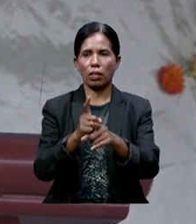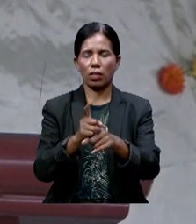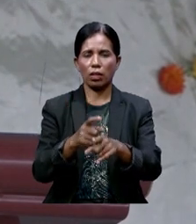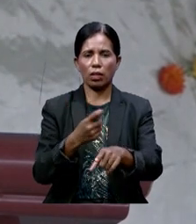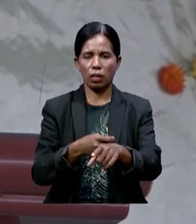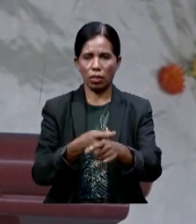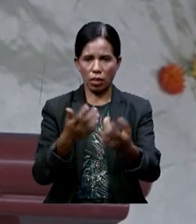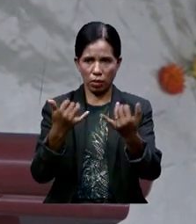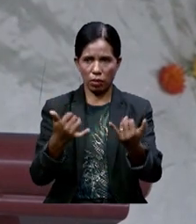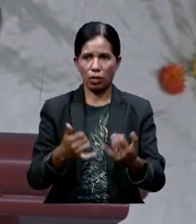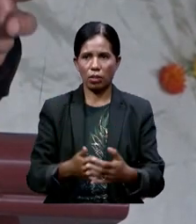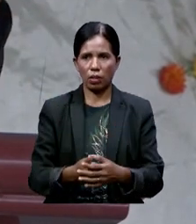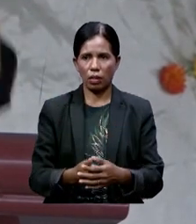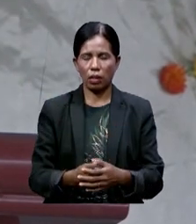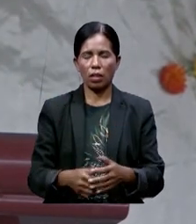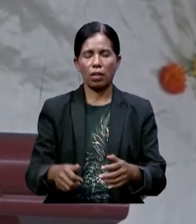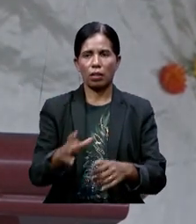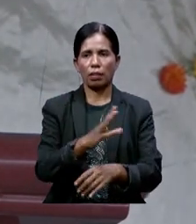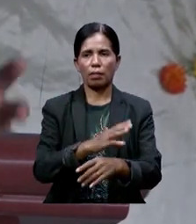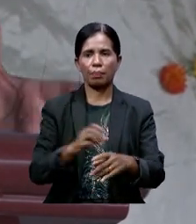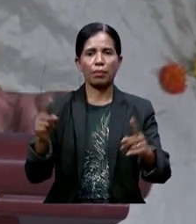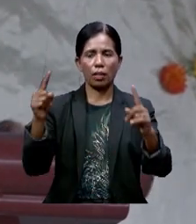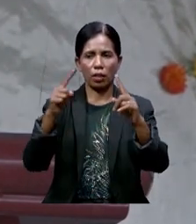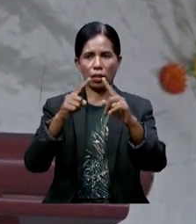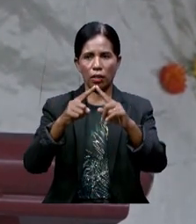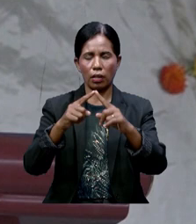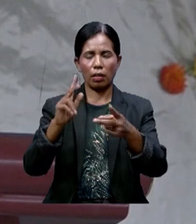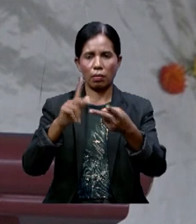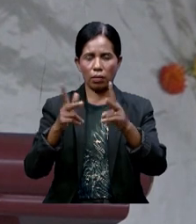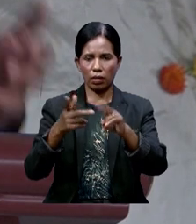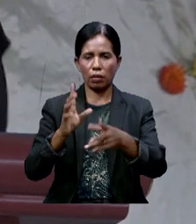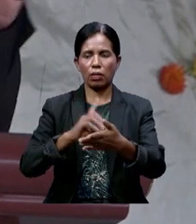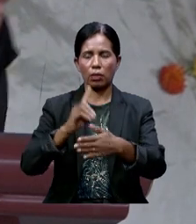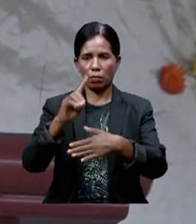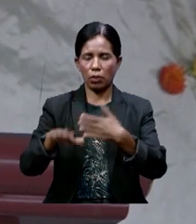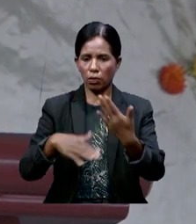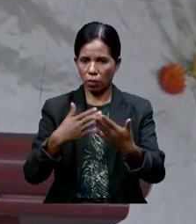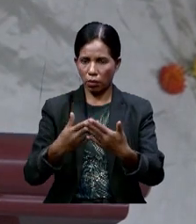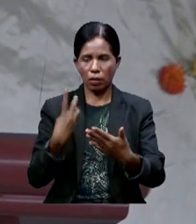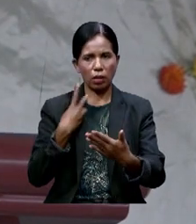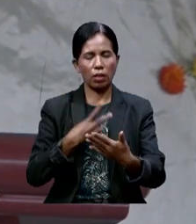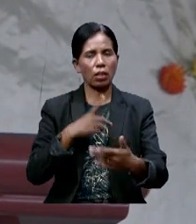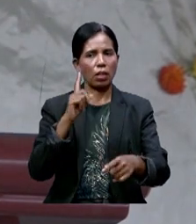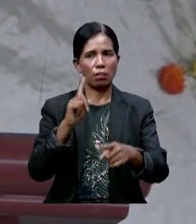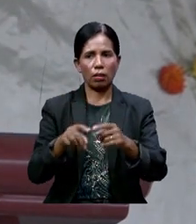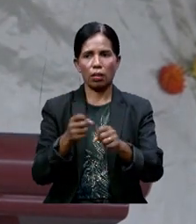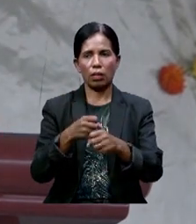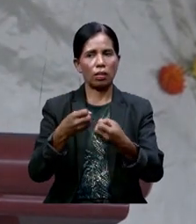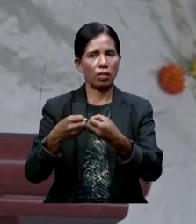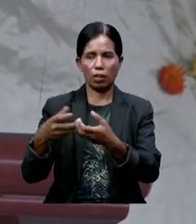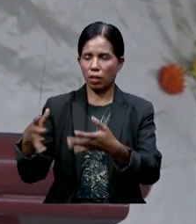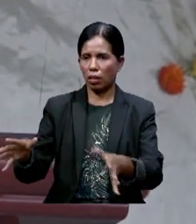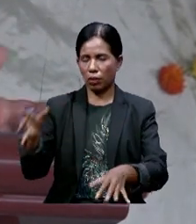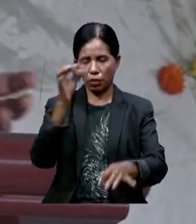ona análise ba parceiro de momento sira e tala bele halo fali e cos mai la con de